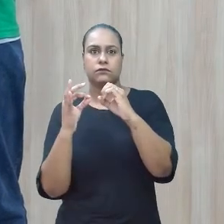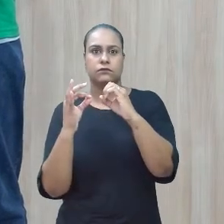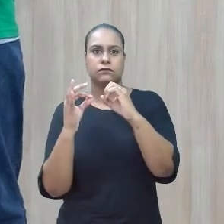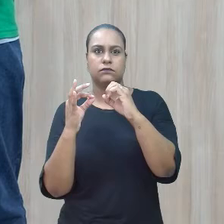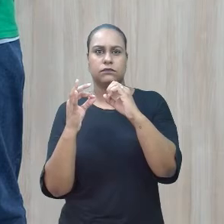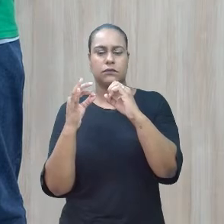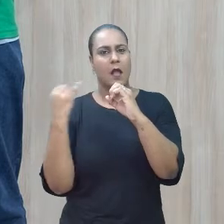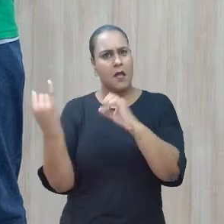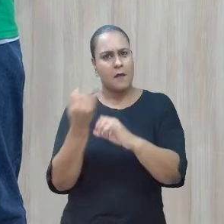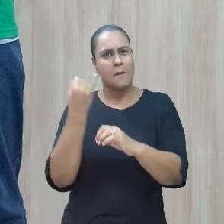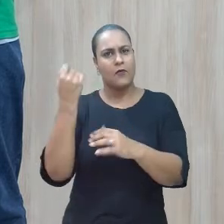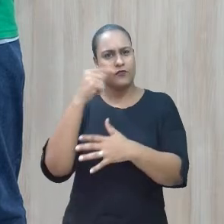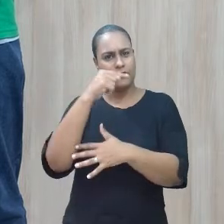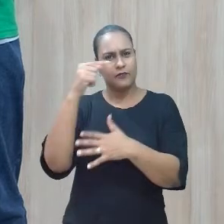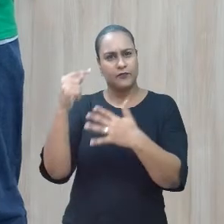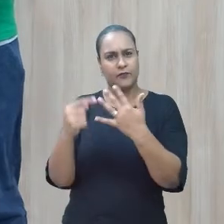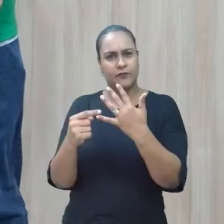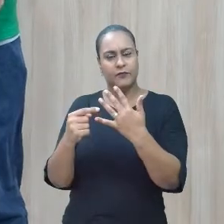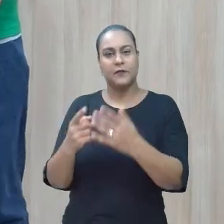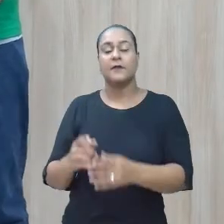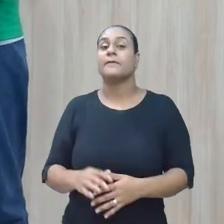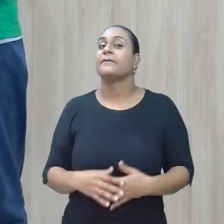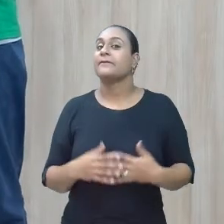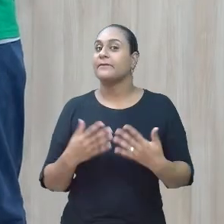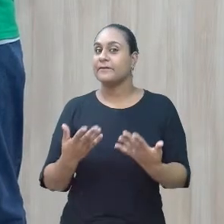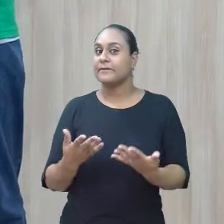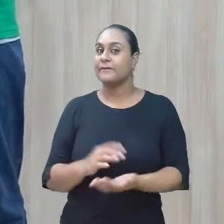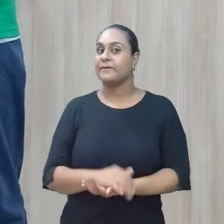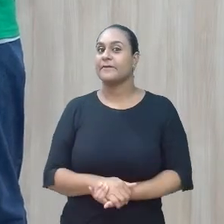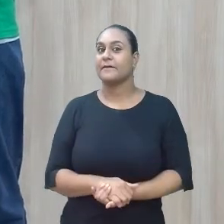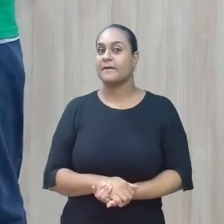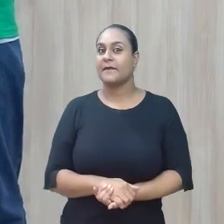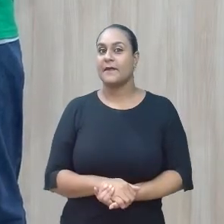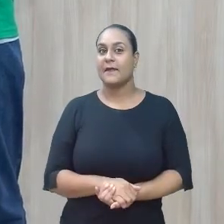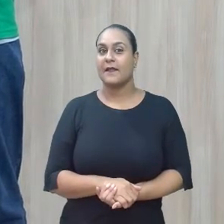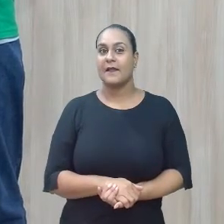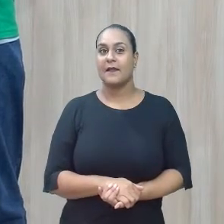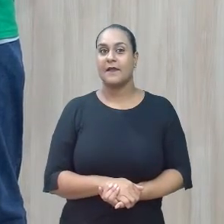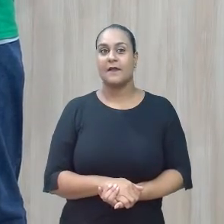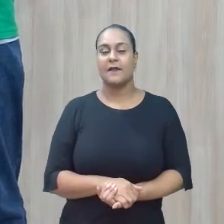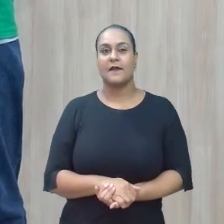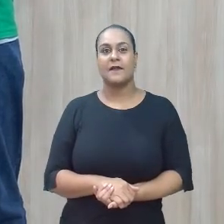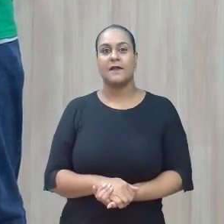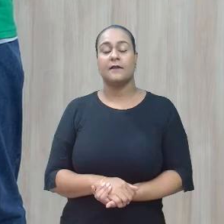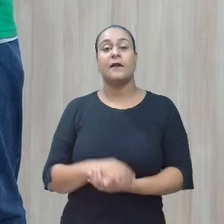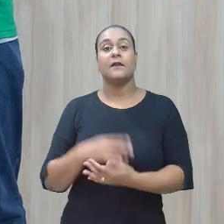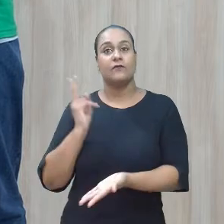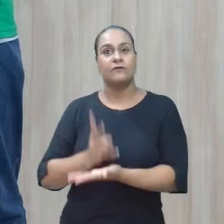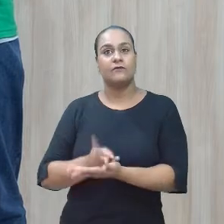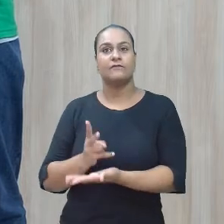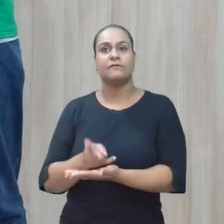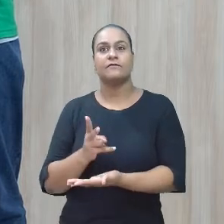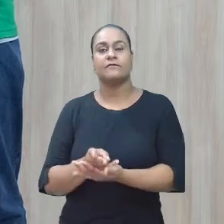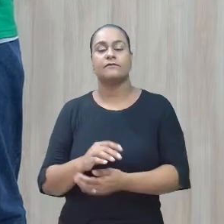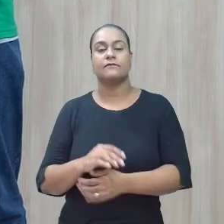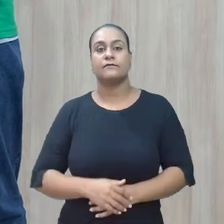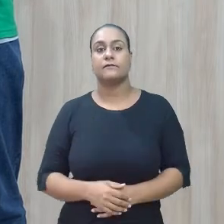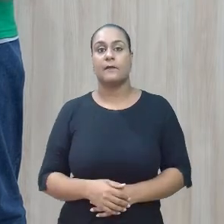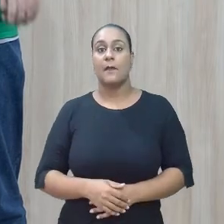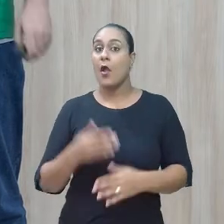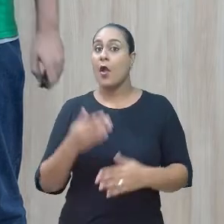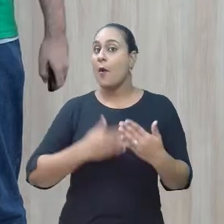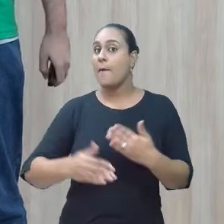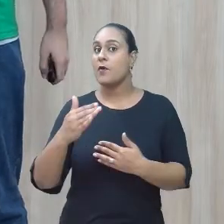agora consegue trazer? Não, né? Não, vamos embora, seguindo. Deixa para depois. Vamos embora. O próximo